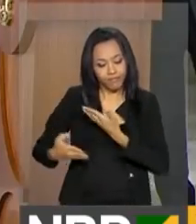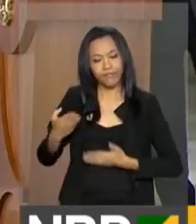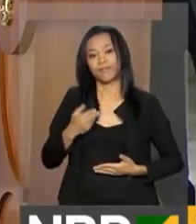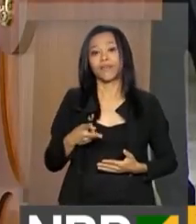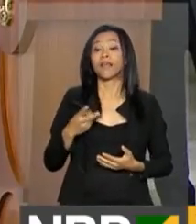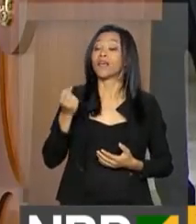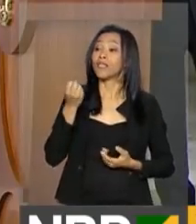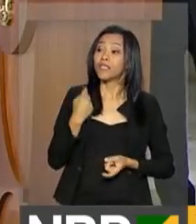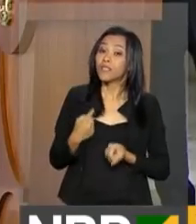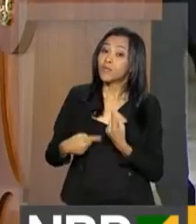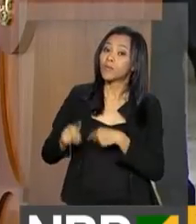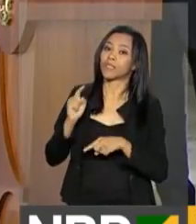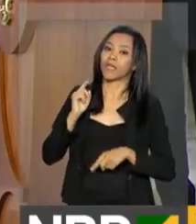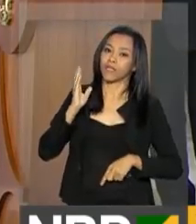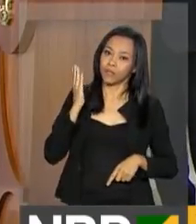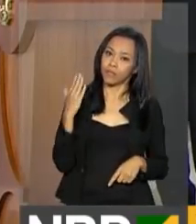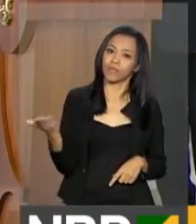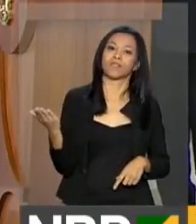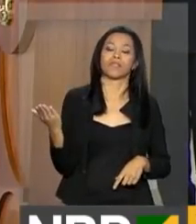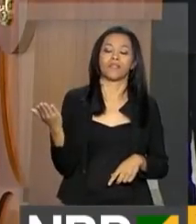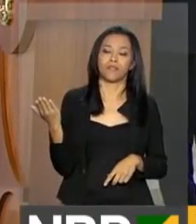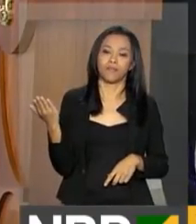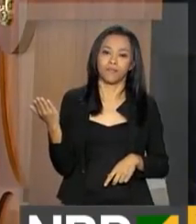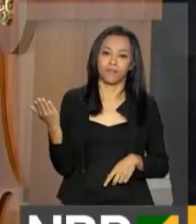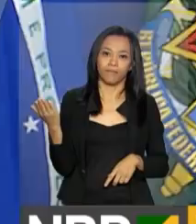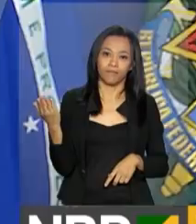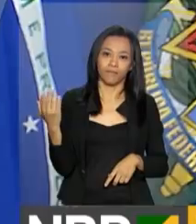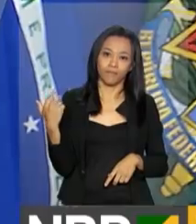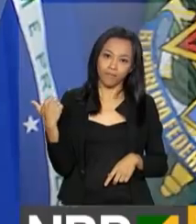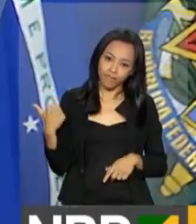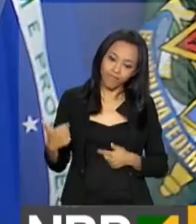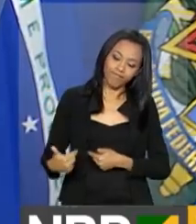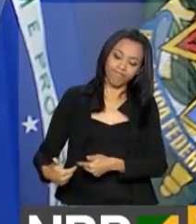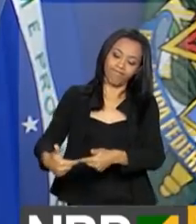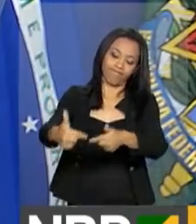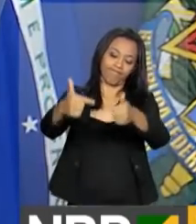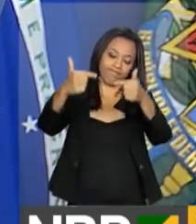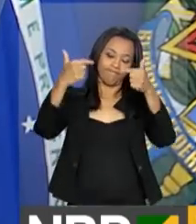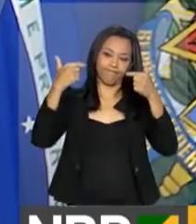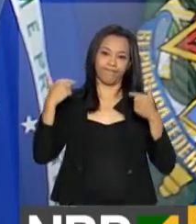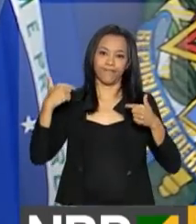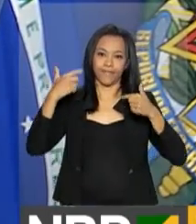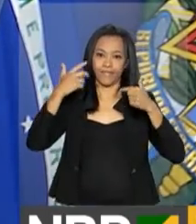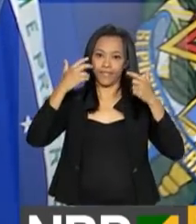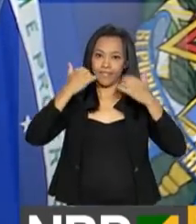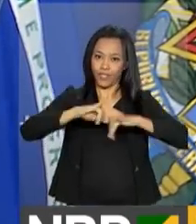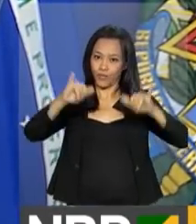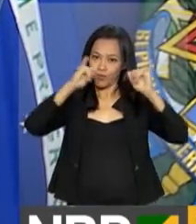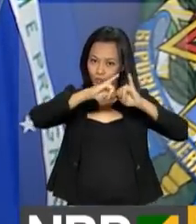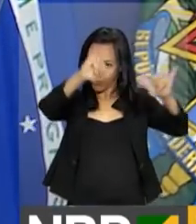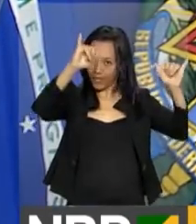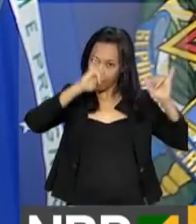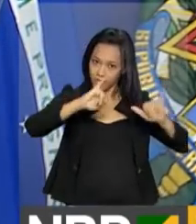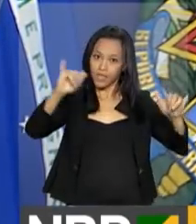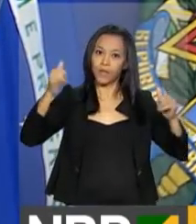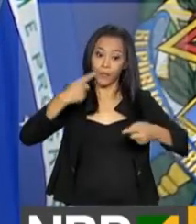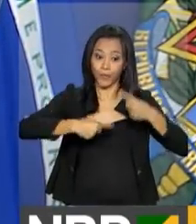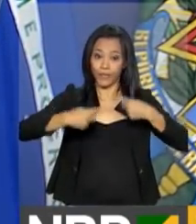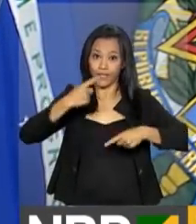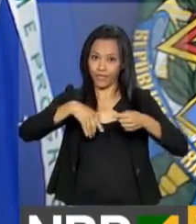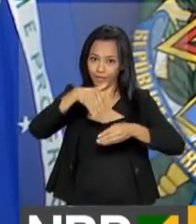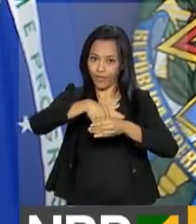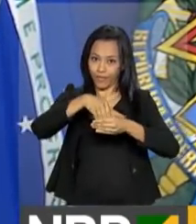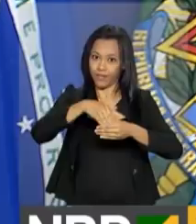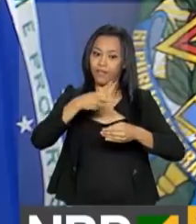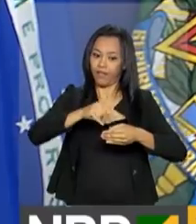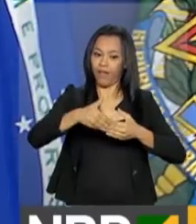desejar muito sucesso na sua já valorosa campanha na sua já valorosa vida pública